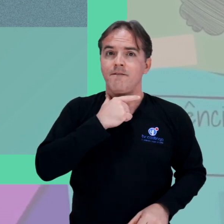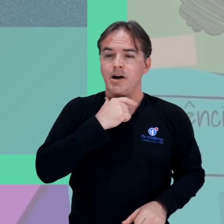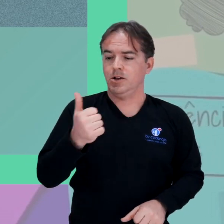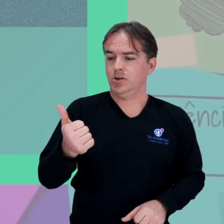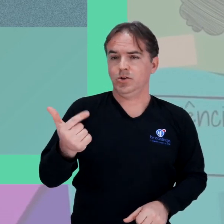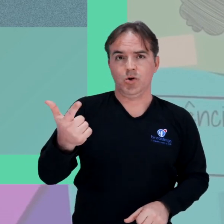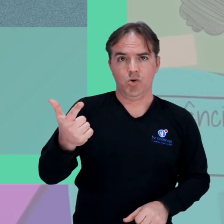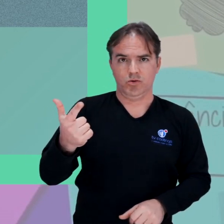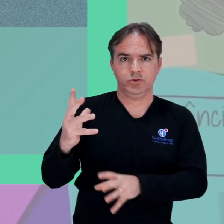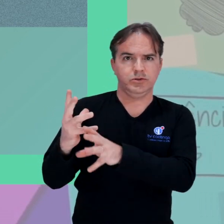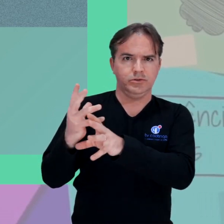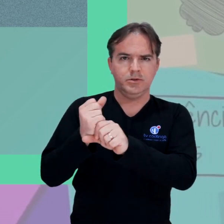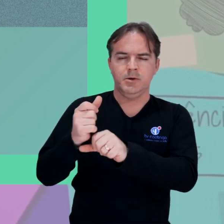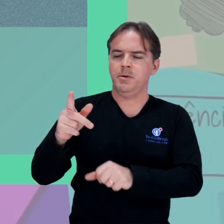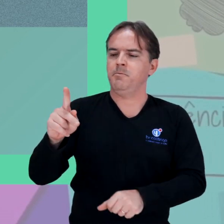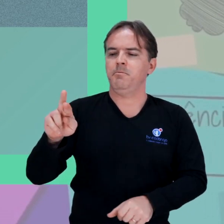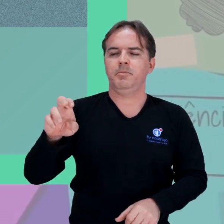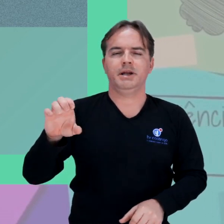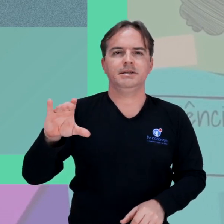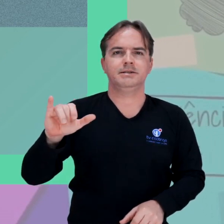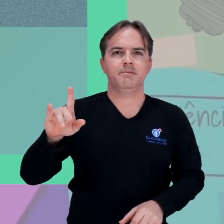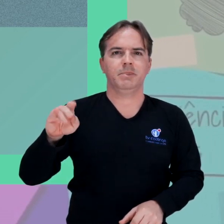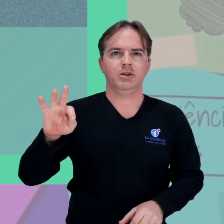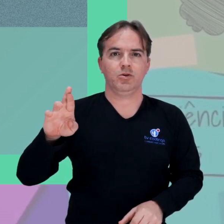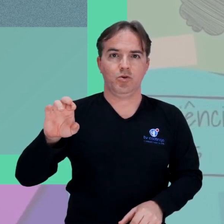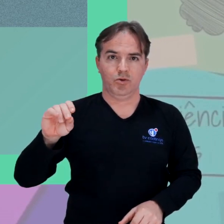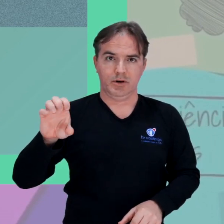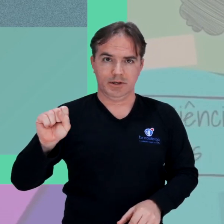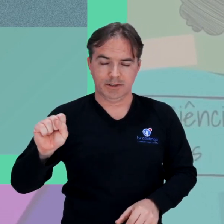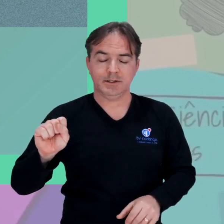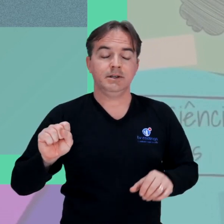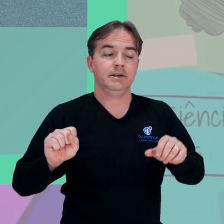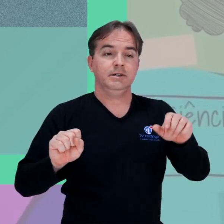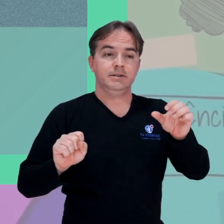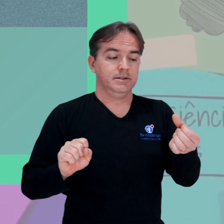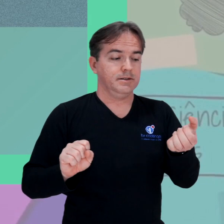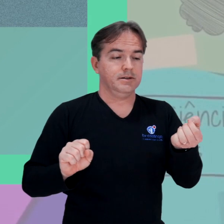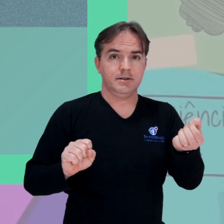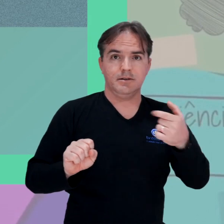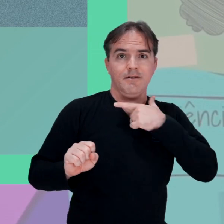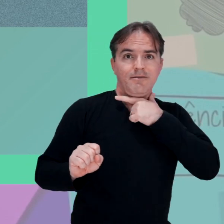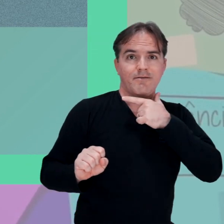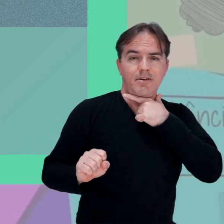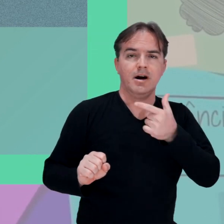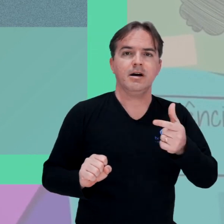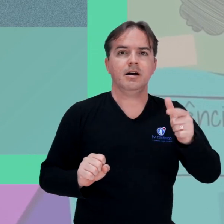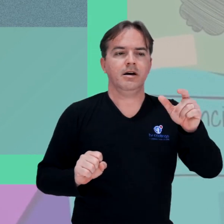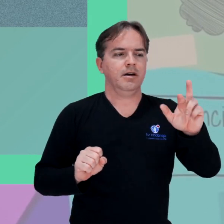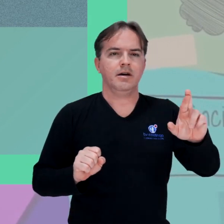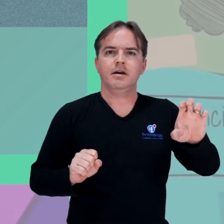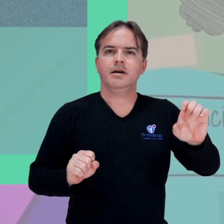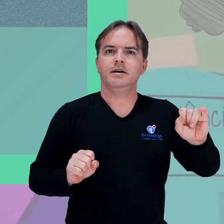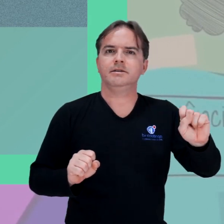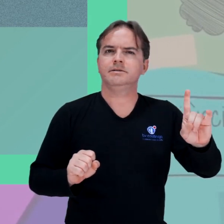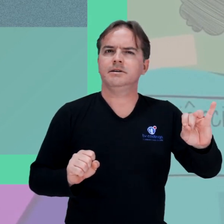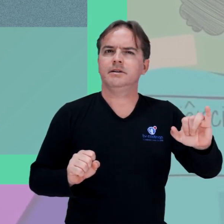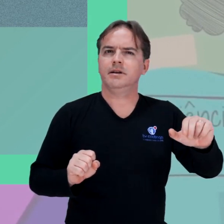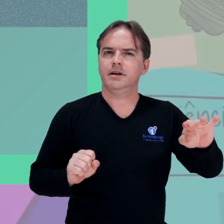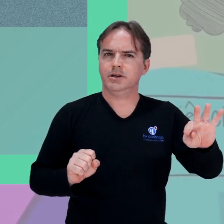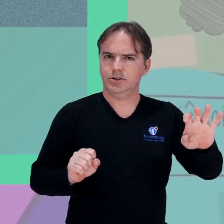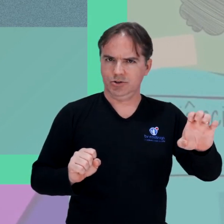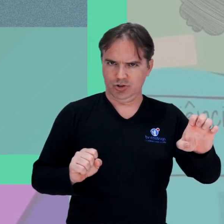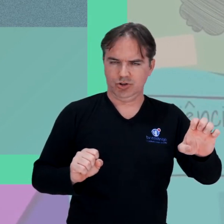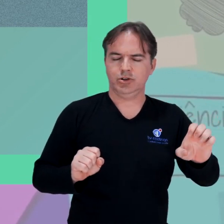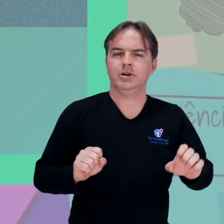12 vagas para preceptores e 60 para residentes para saber como se candidatar